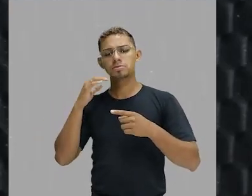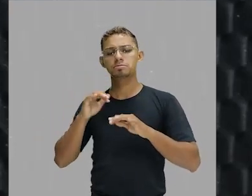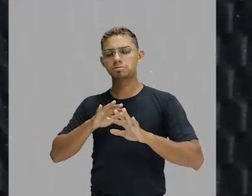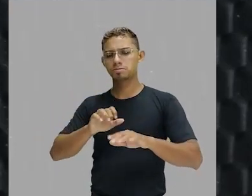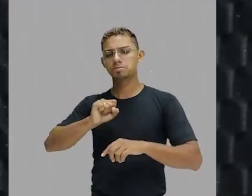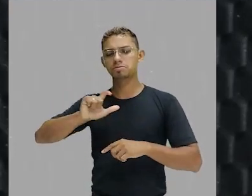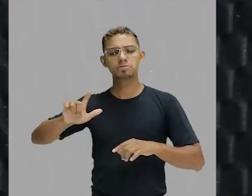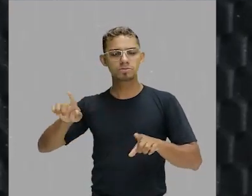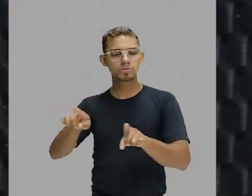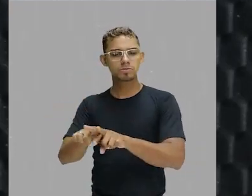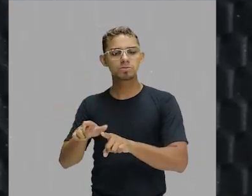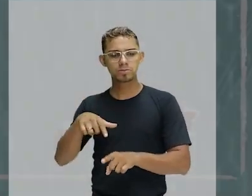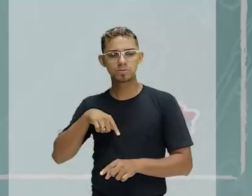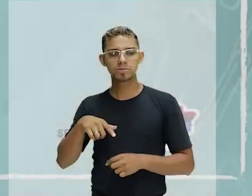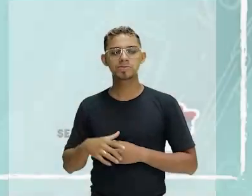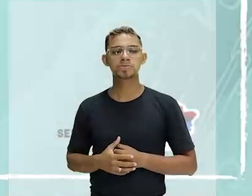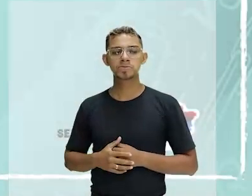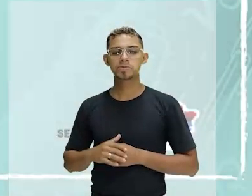São Luís também.